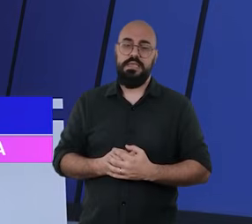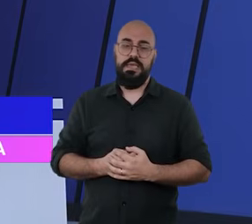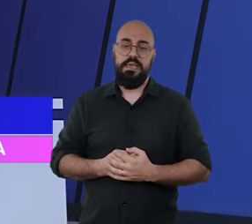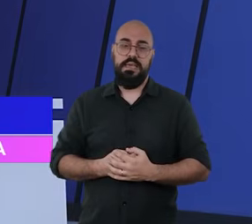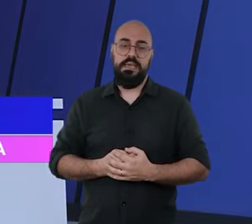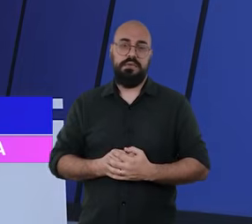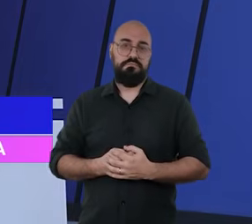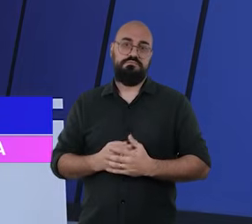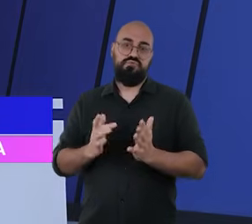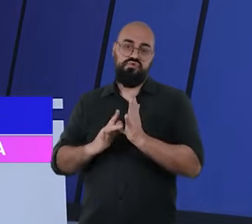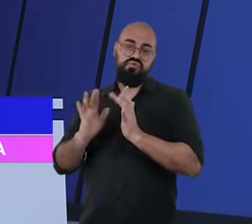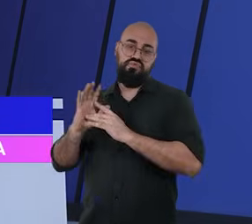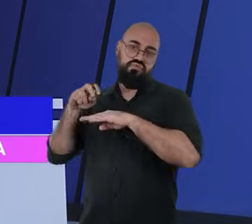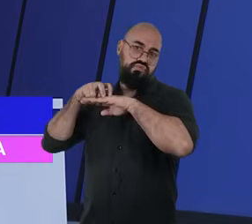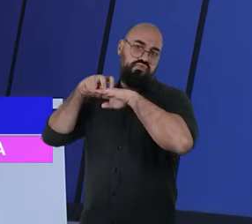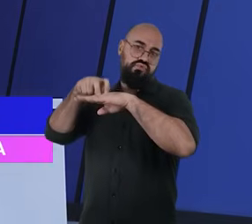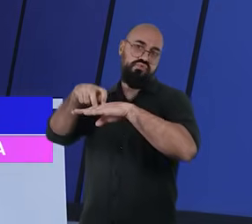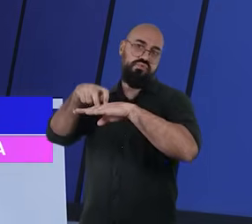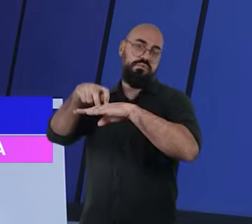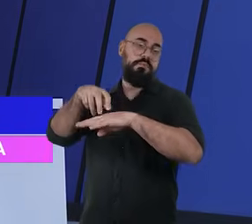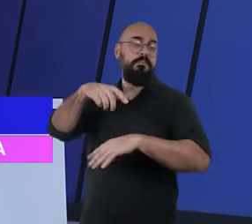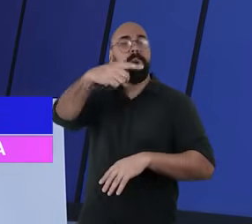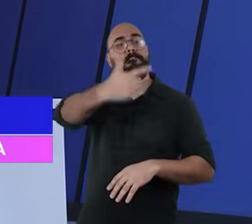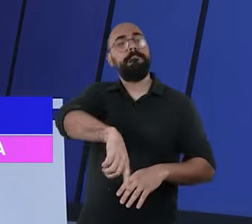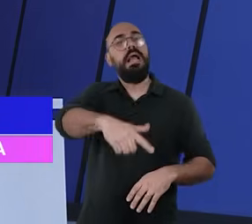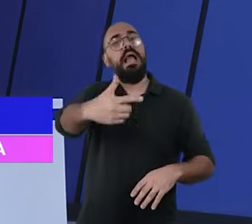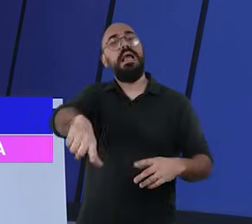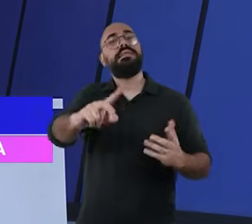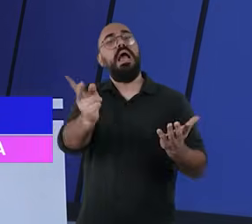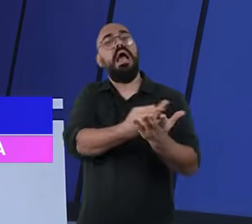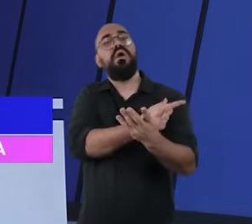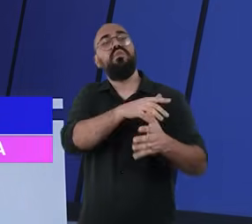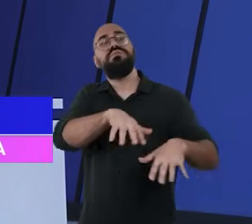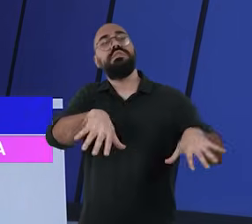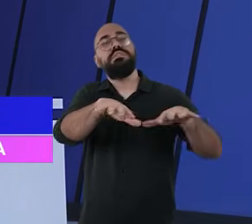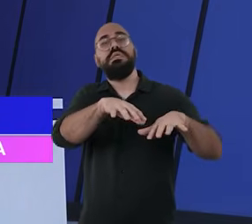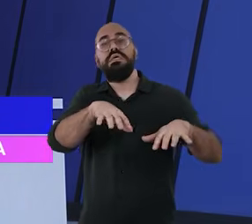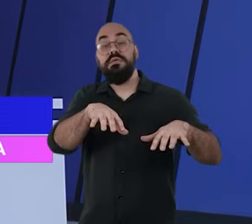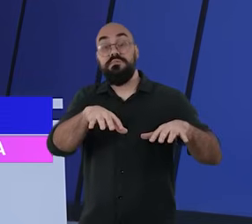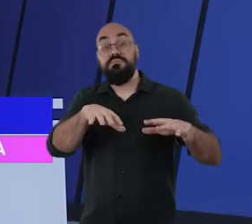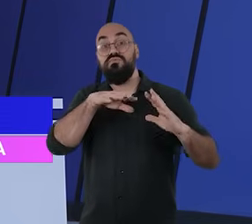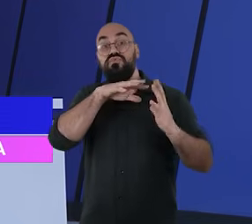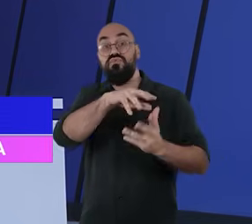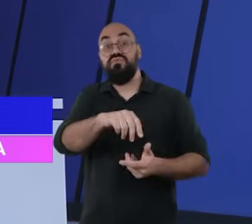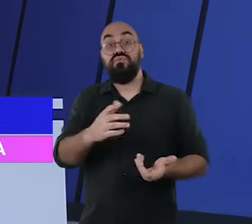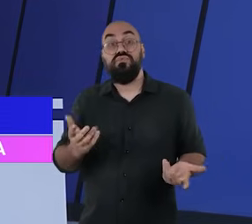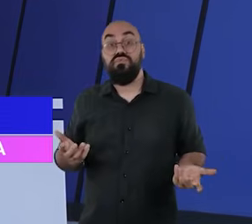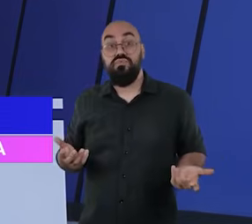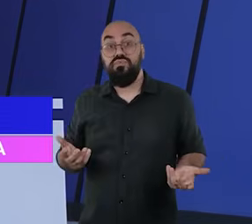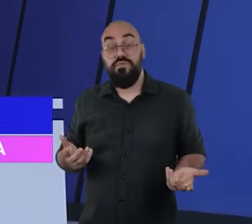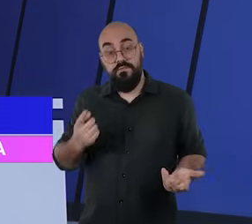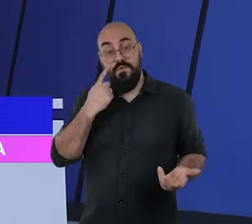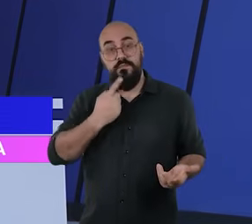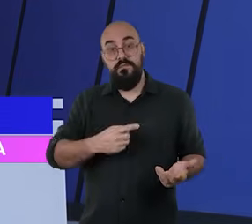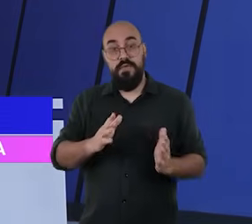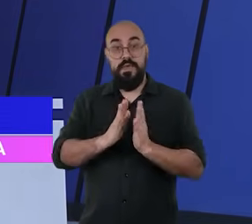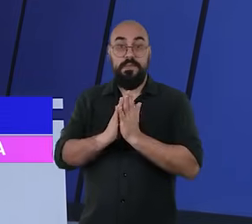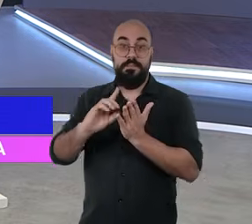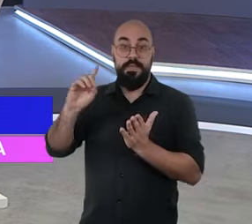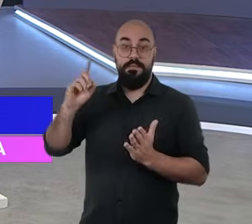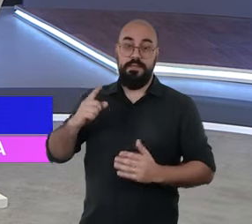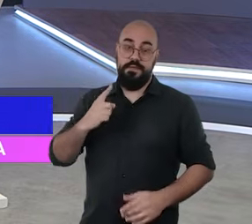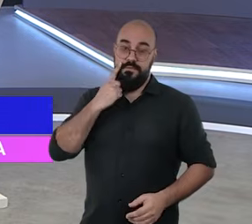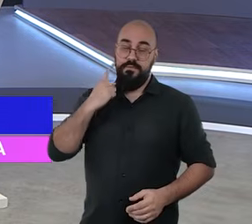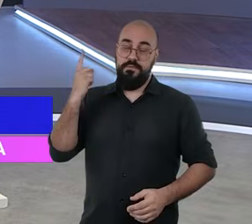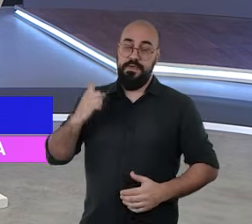segunda vinda de Cristo? O que mais acontecerá em nosso mundo? Vamos à Bíblia, mais uma vez.